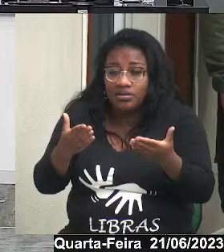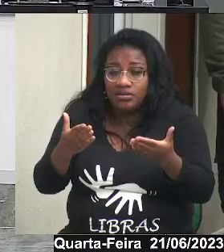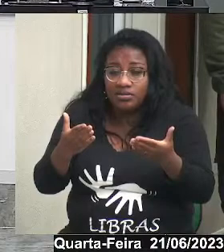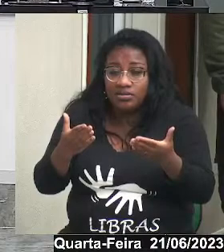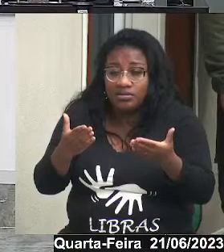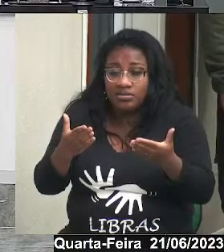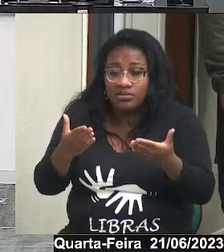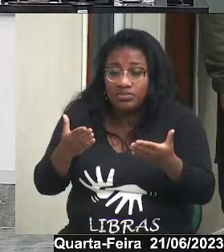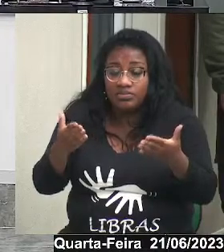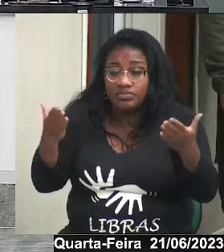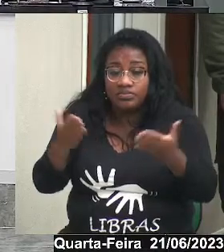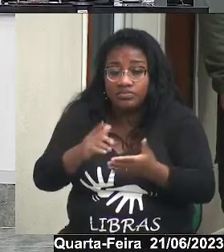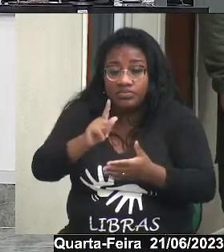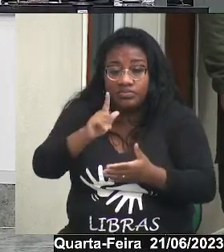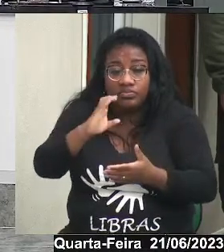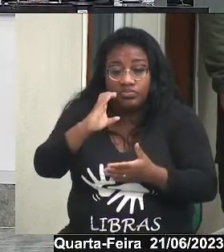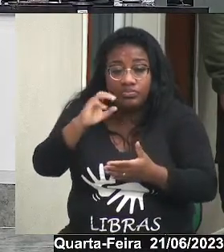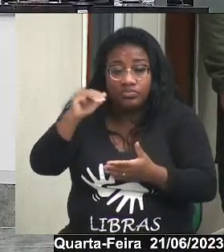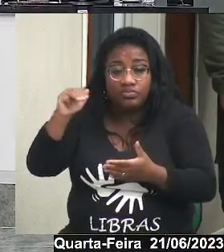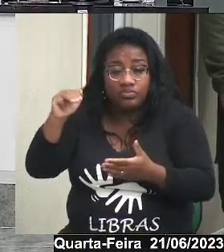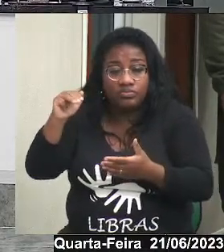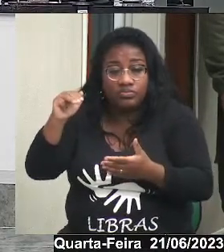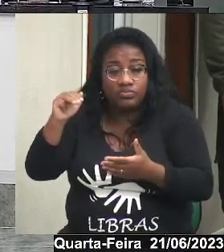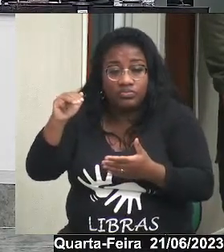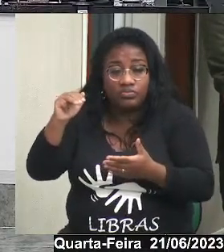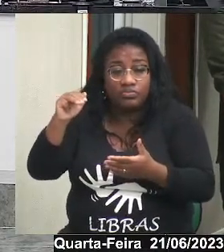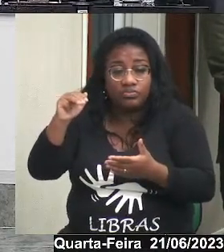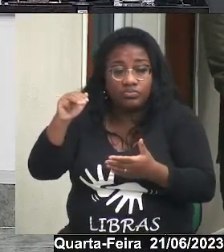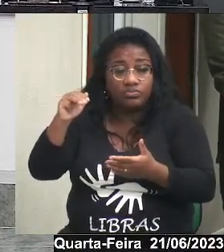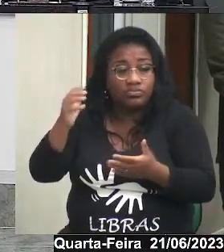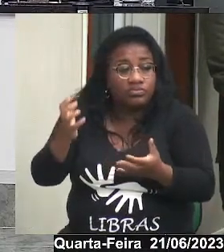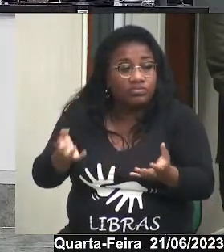Taiquara, o GCM recebeu informação